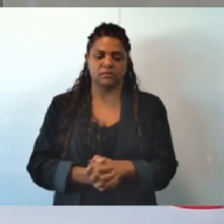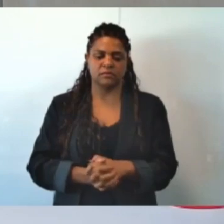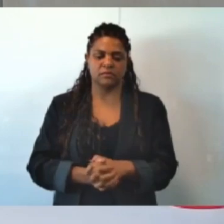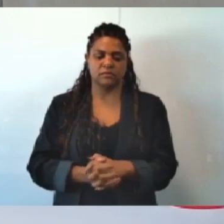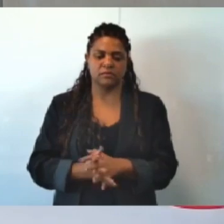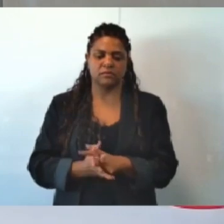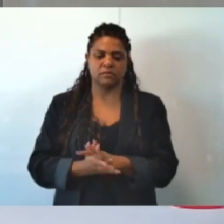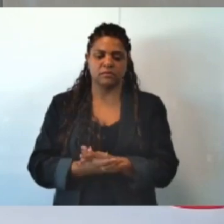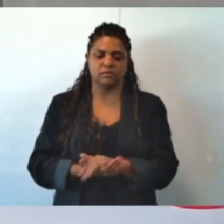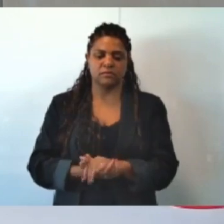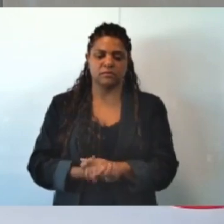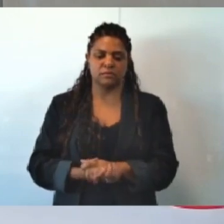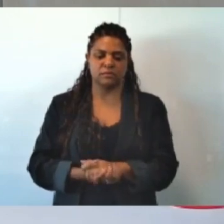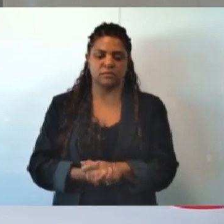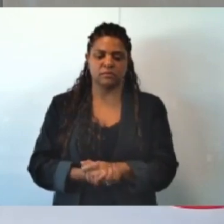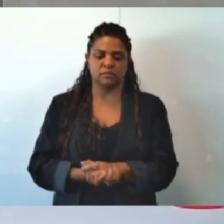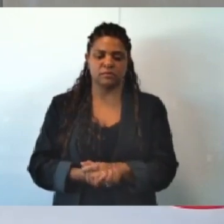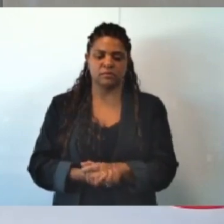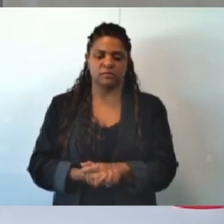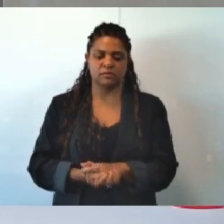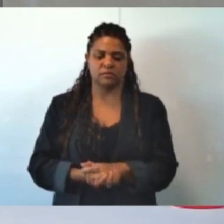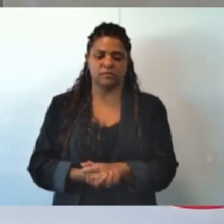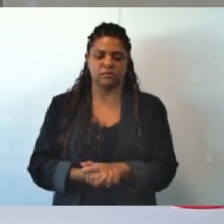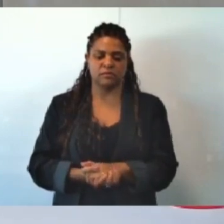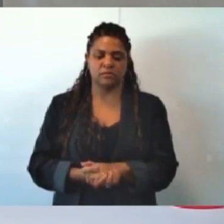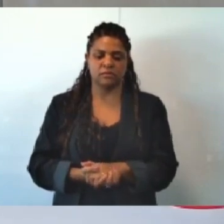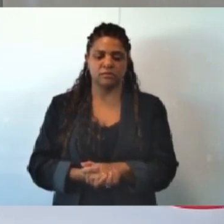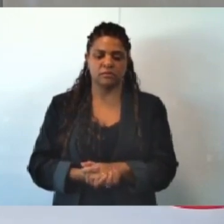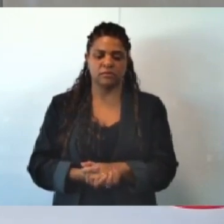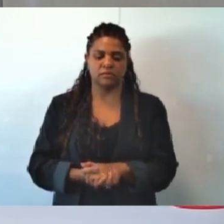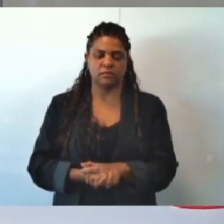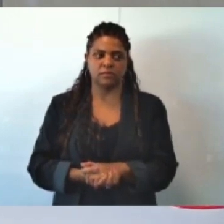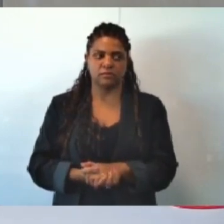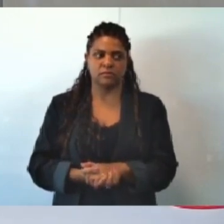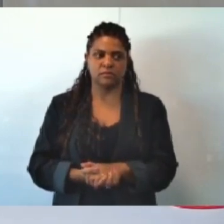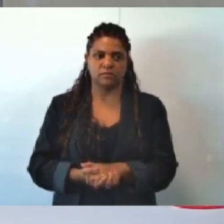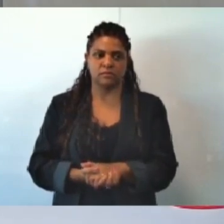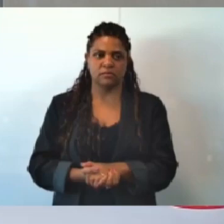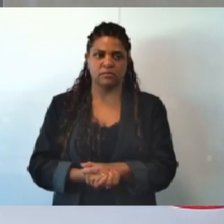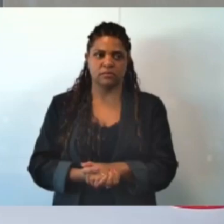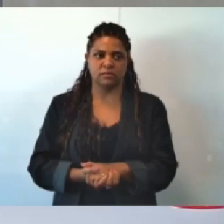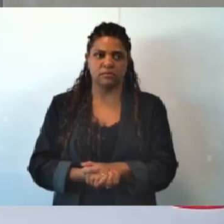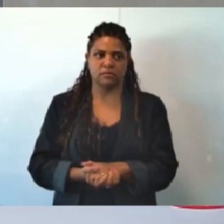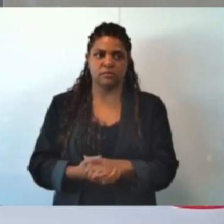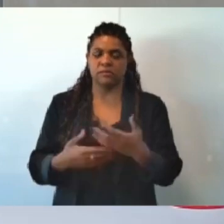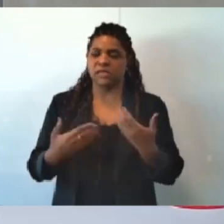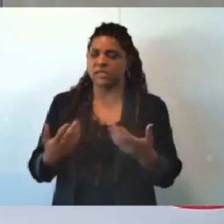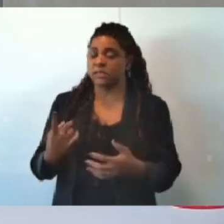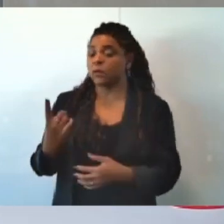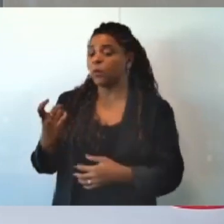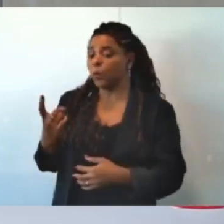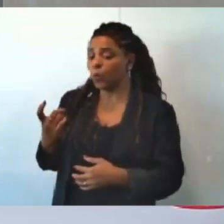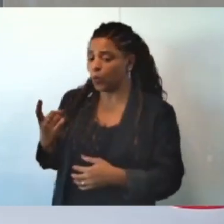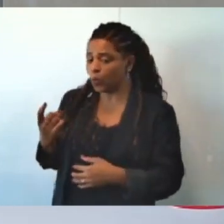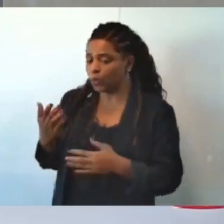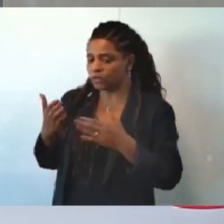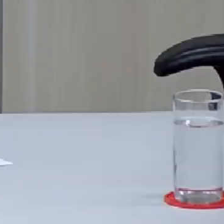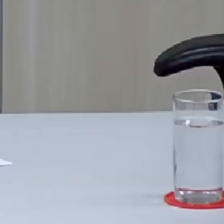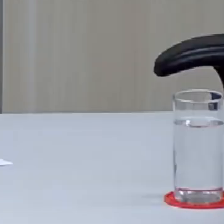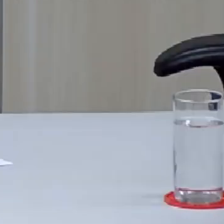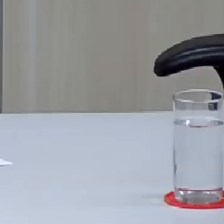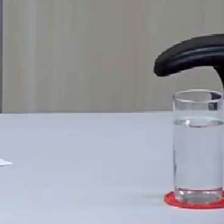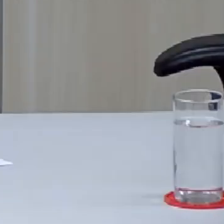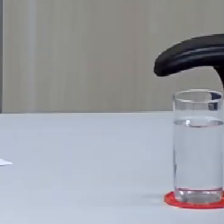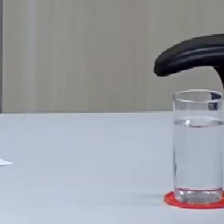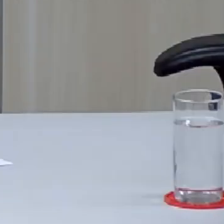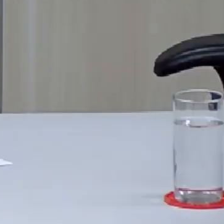Então, a nossa proposta, gente, não tem como... O único encaminhamento que nós temos aqui a ser feito, então, nesse